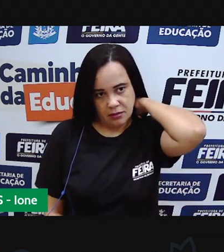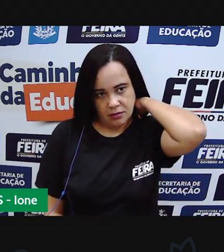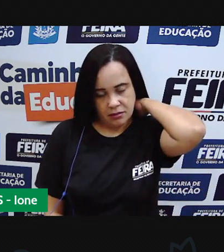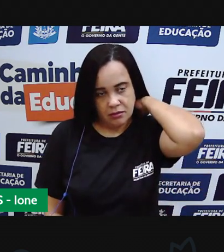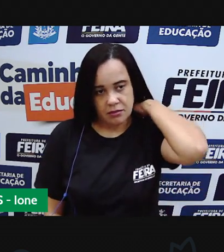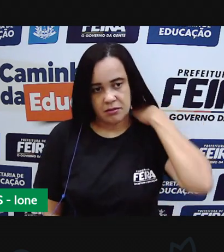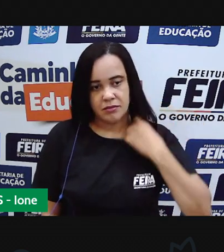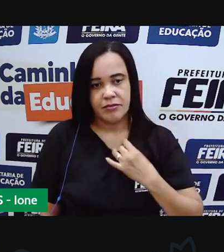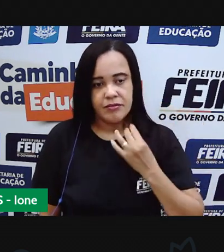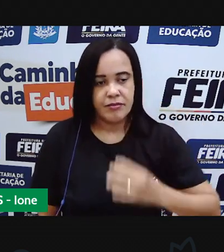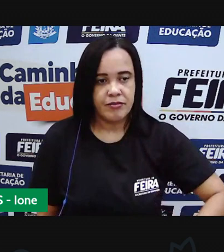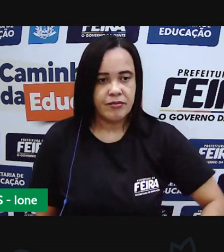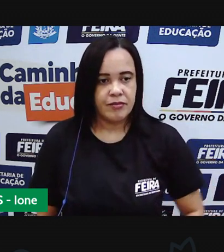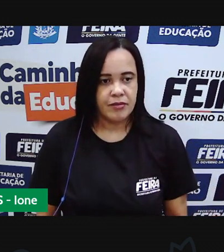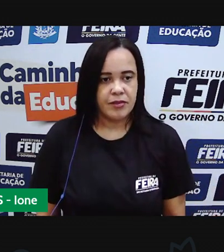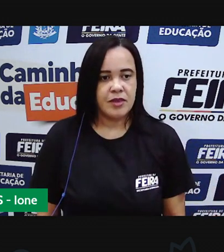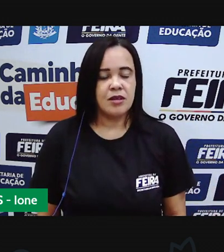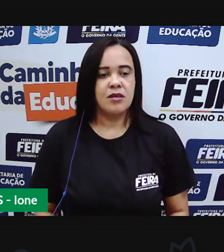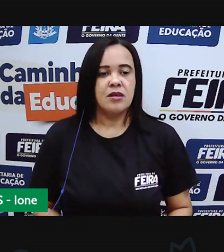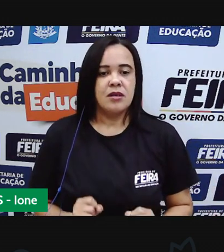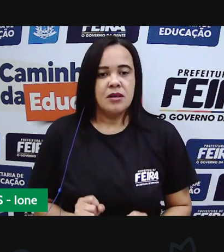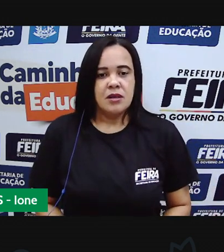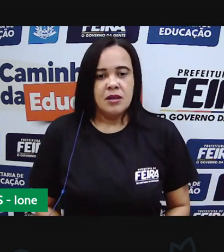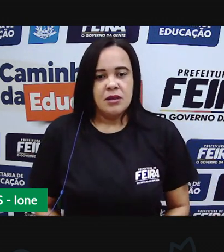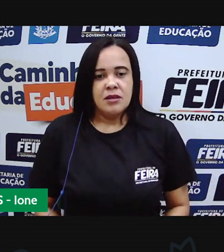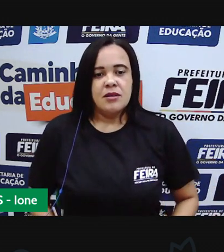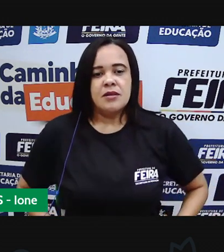Pronto. Vamos de novo.